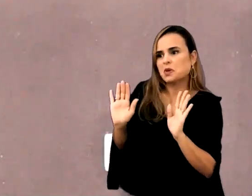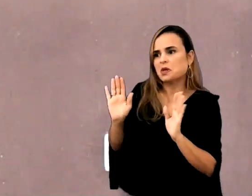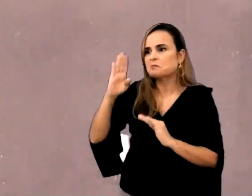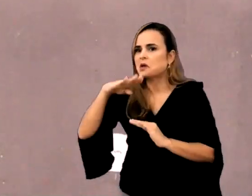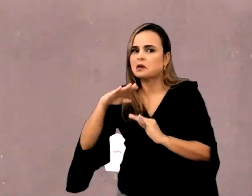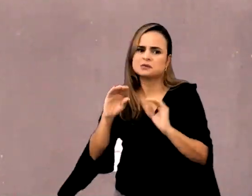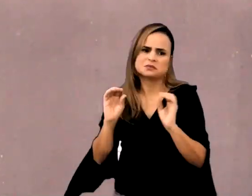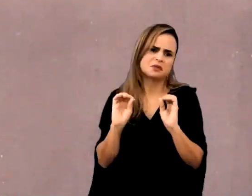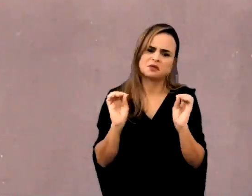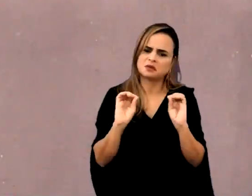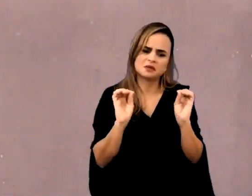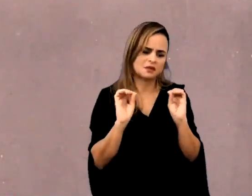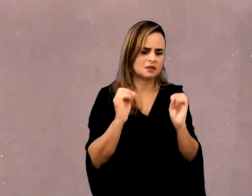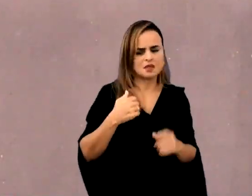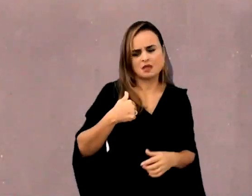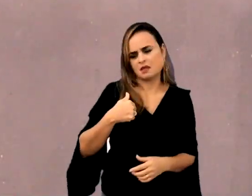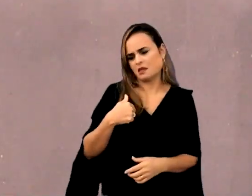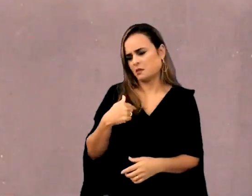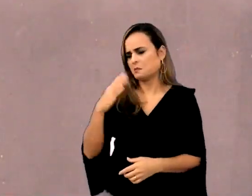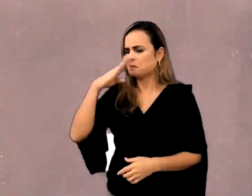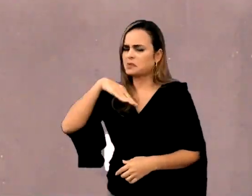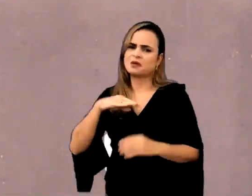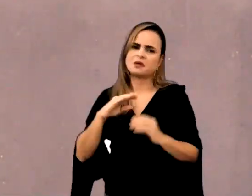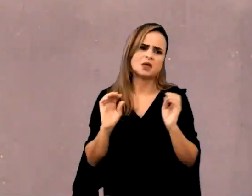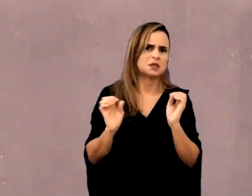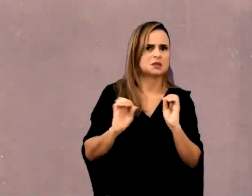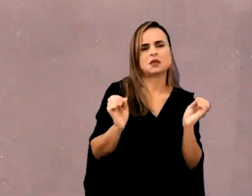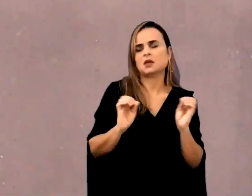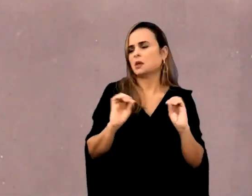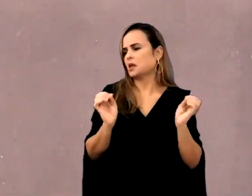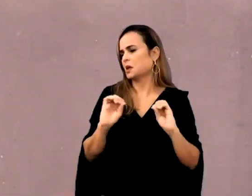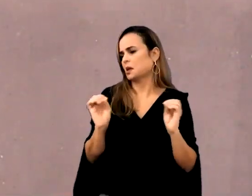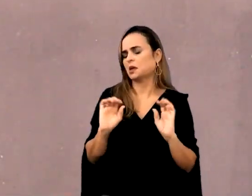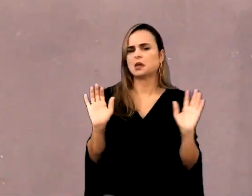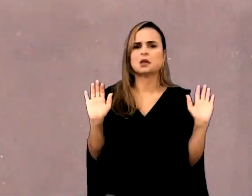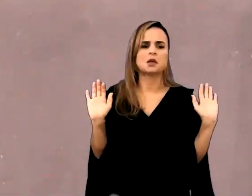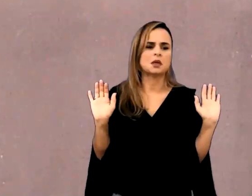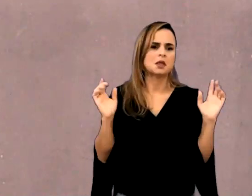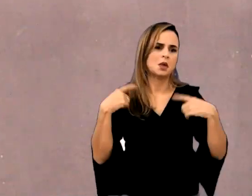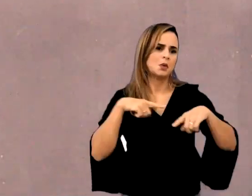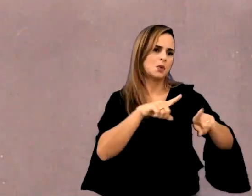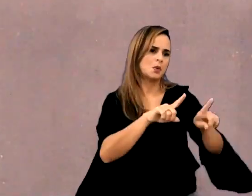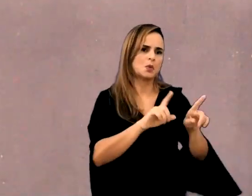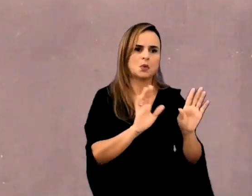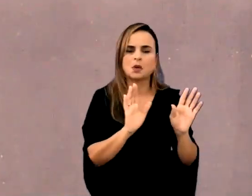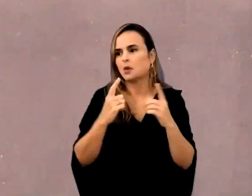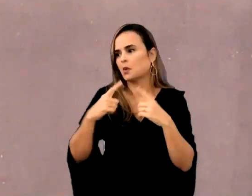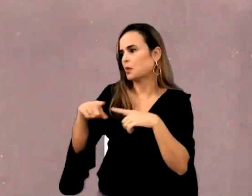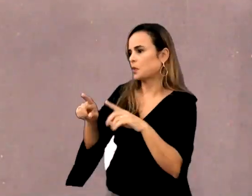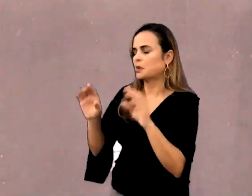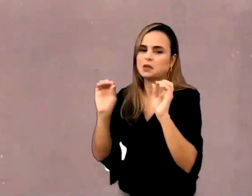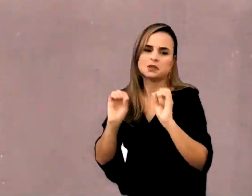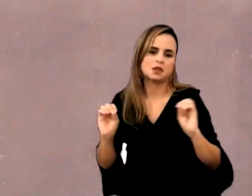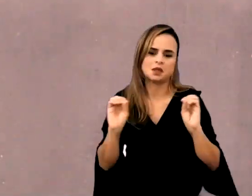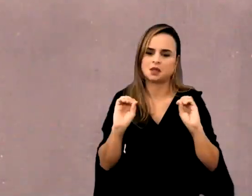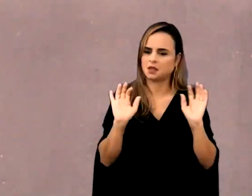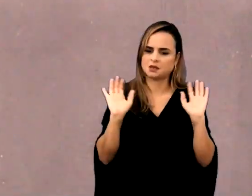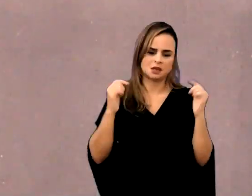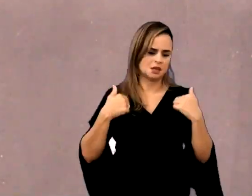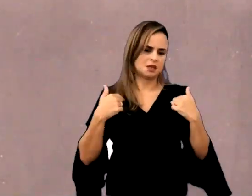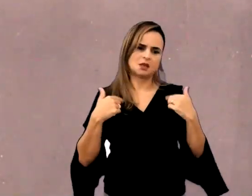aí afora? Não sou uma pessoa mal, não quero mal de ninguém.